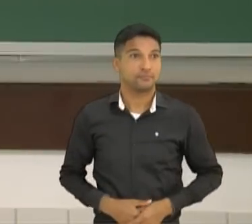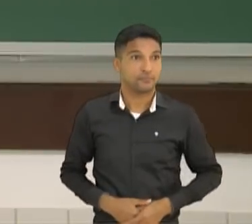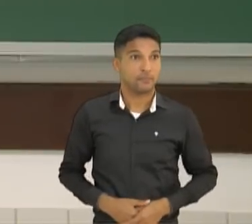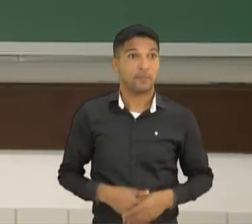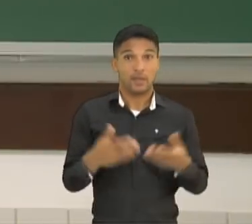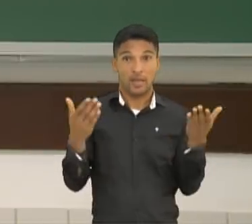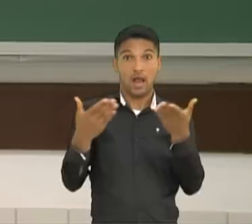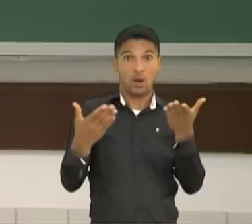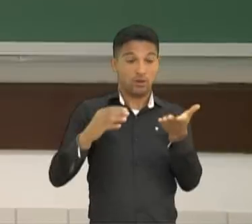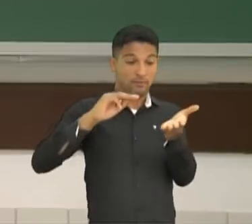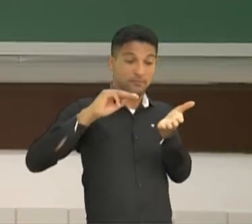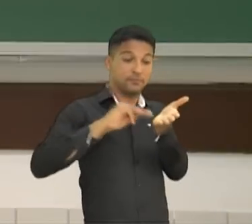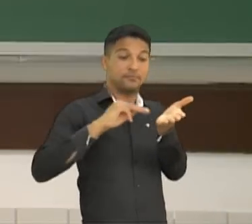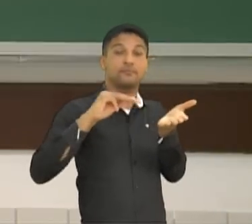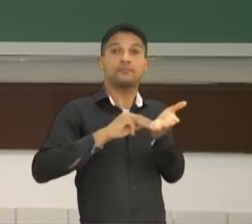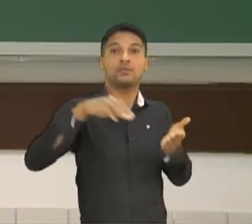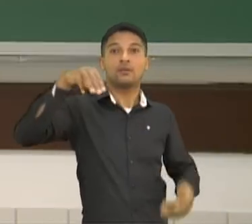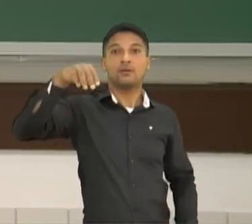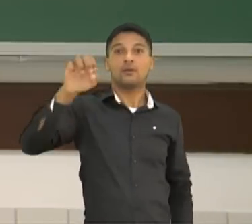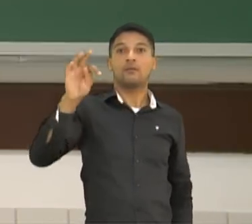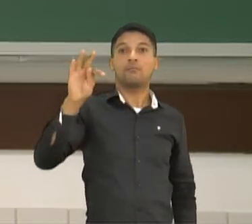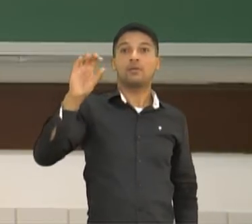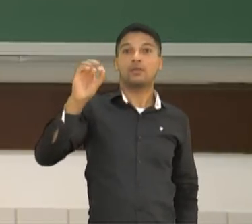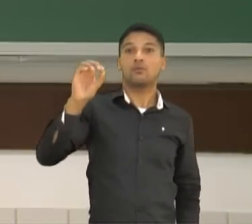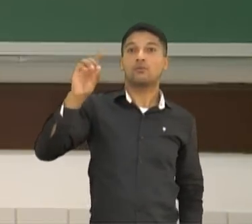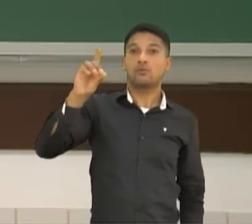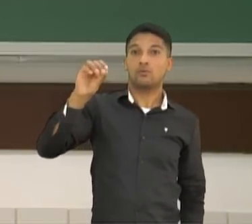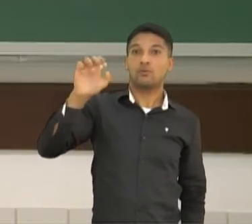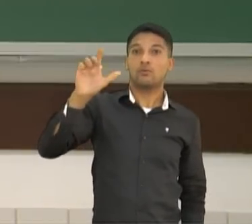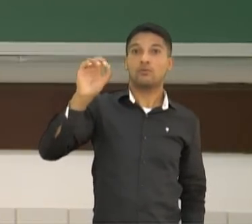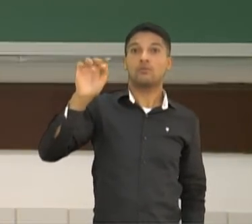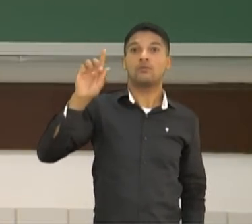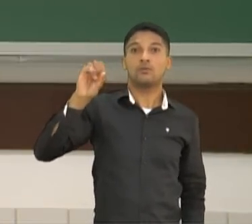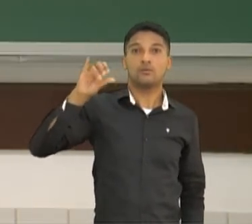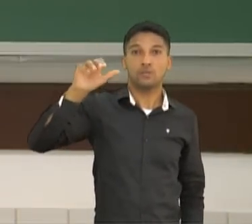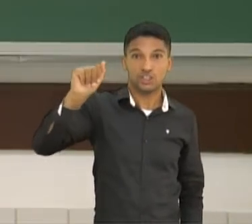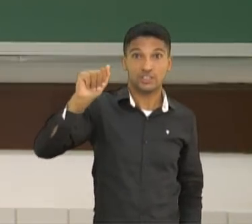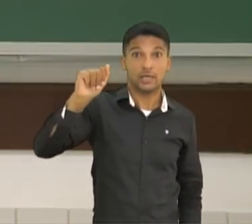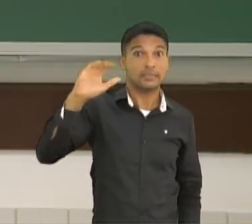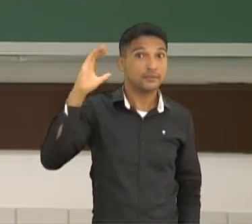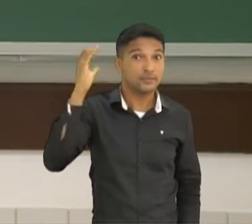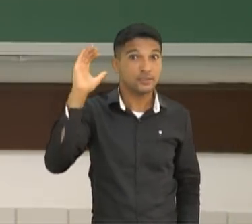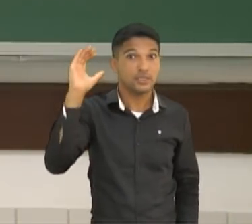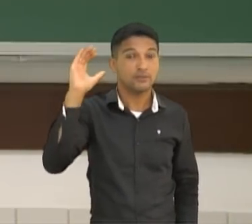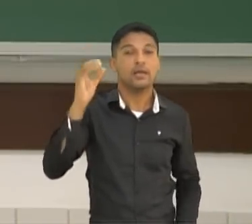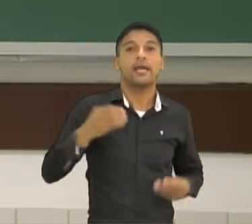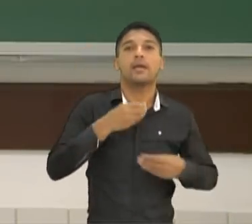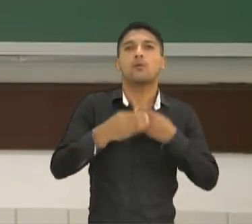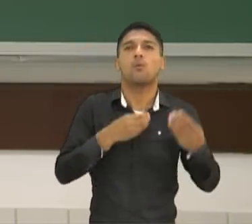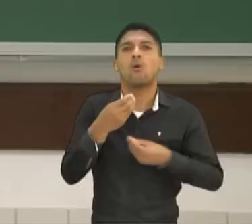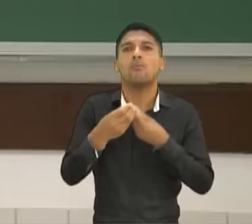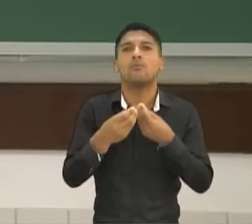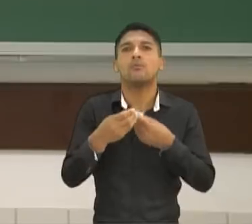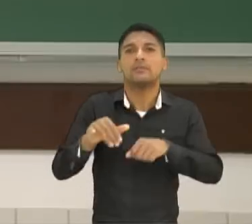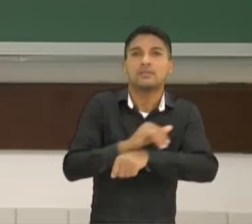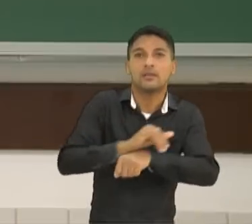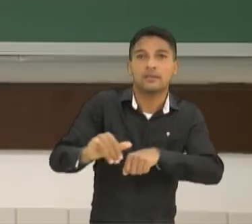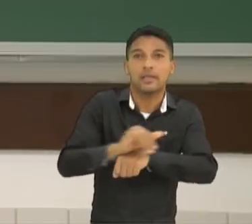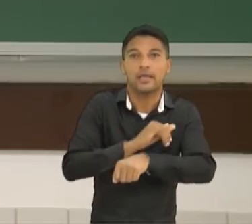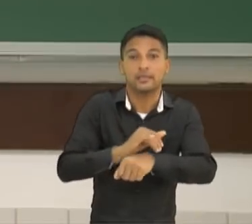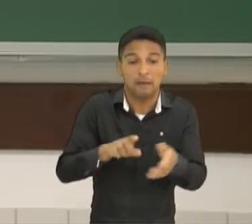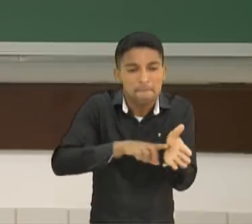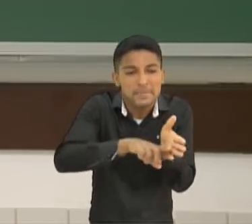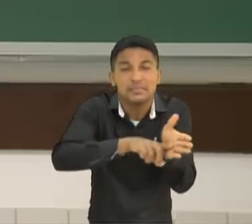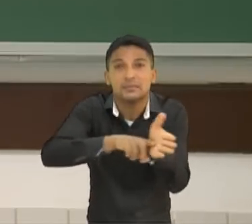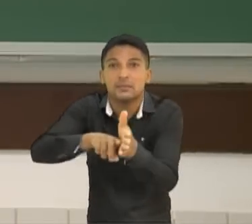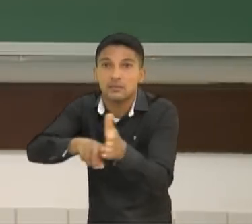científica que se relaciona com a maneira, com a forma como a ciência produz esse conhecimento, tá? Pessoas, mais um desafio aqui